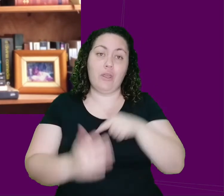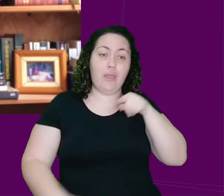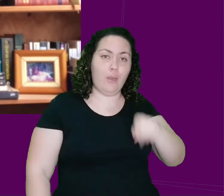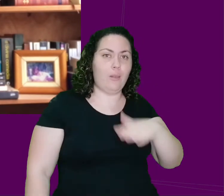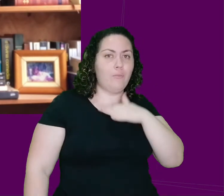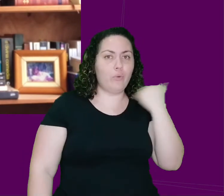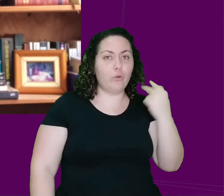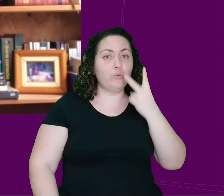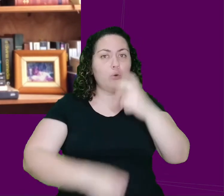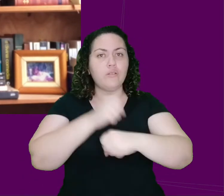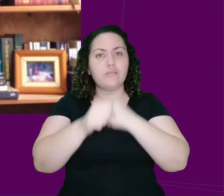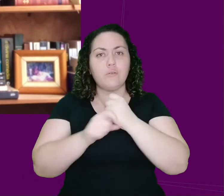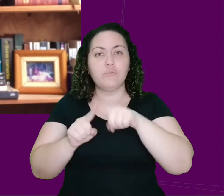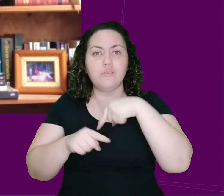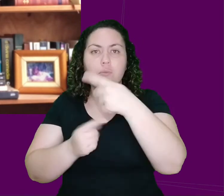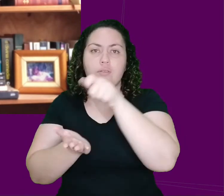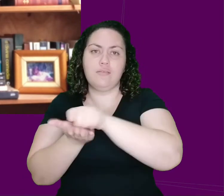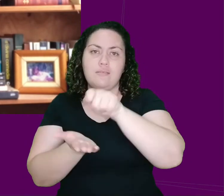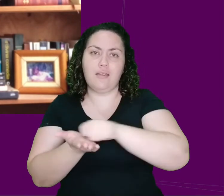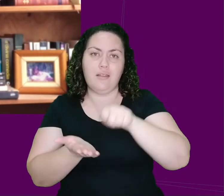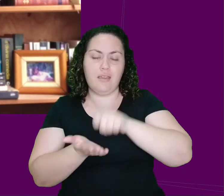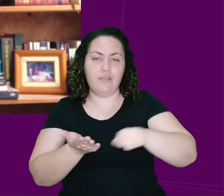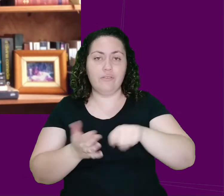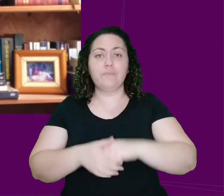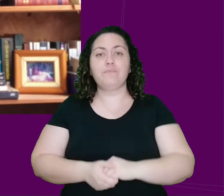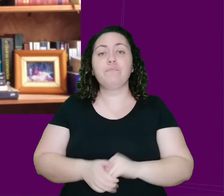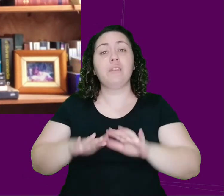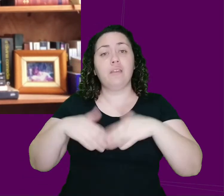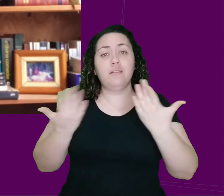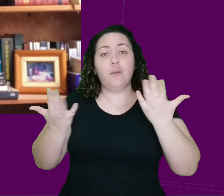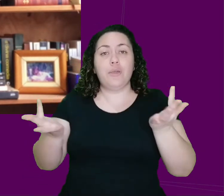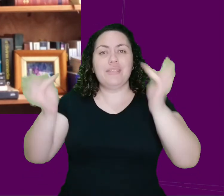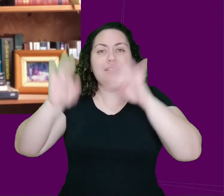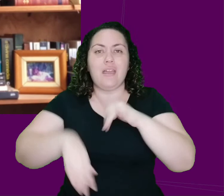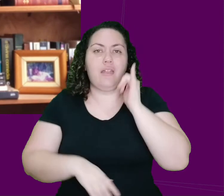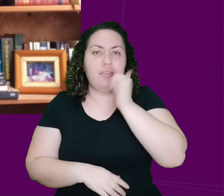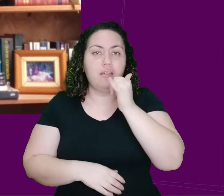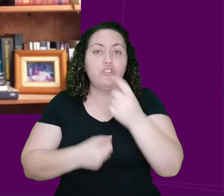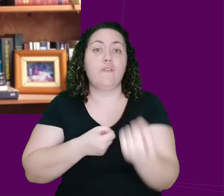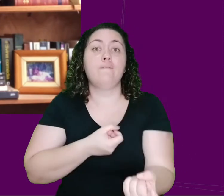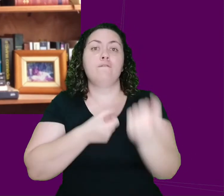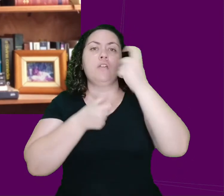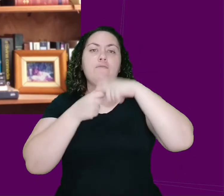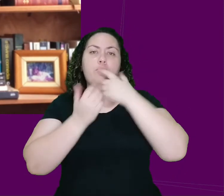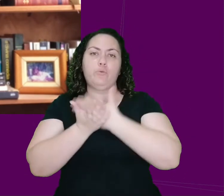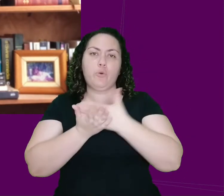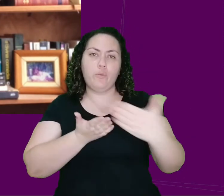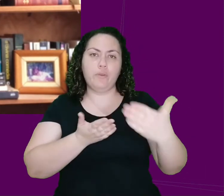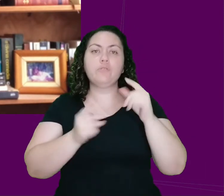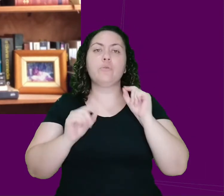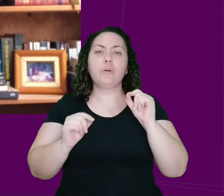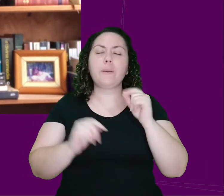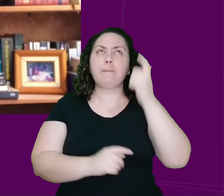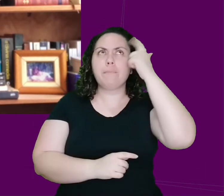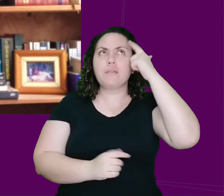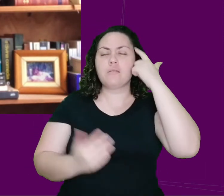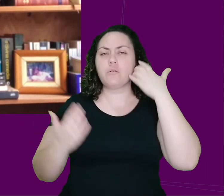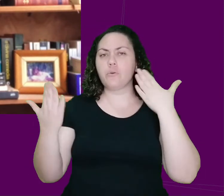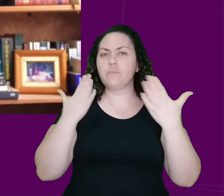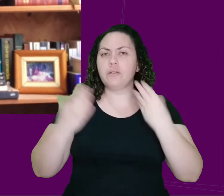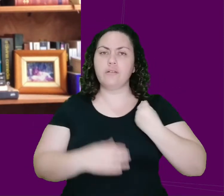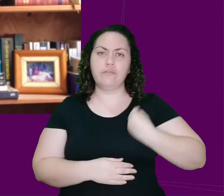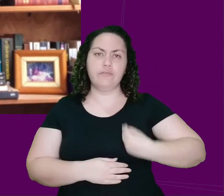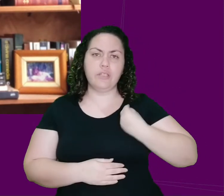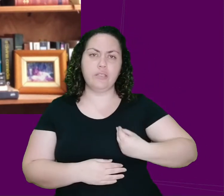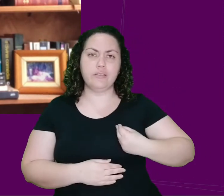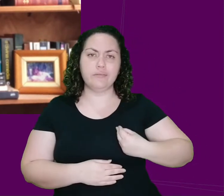anos após a morte dela. Ele fecha o ciclo, então, da sua narrativa e volta ao início, quando procura fazer um balanço da